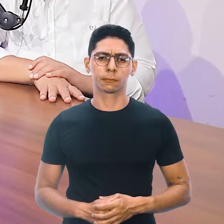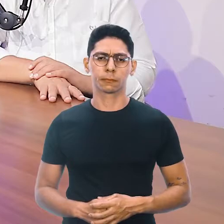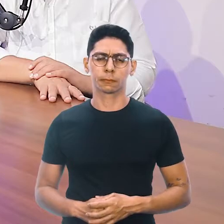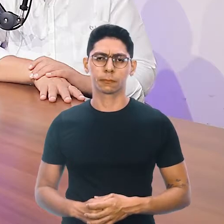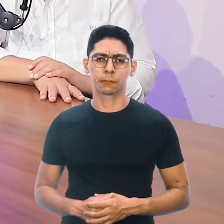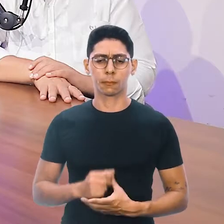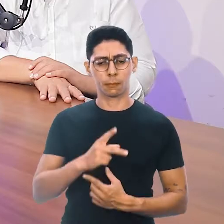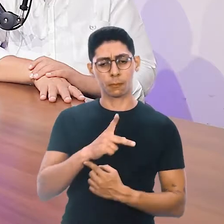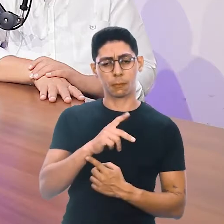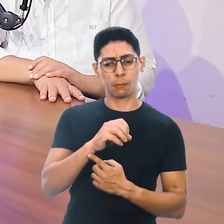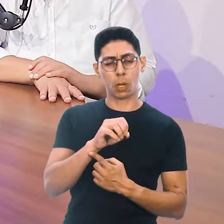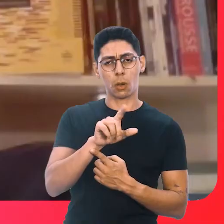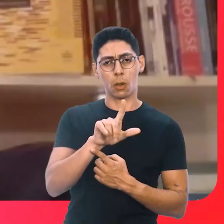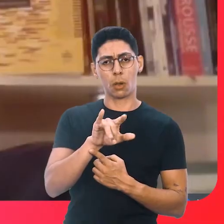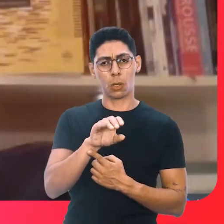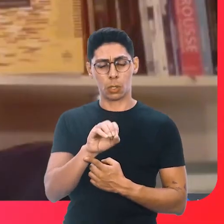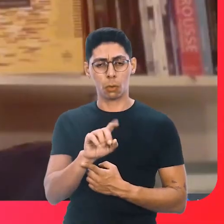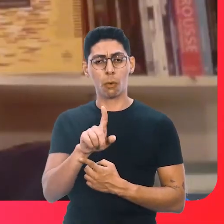é um vírus